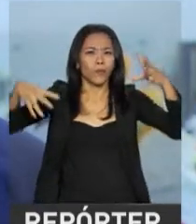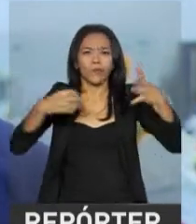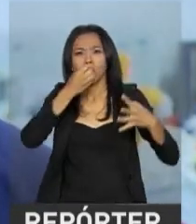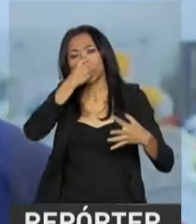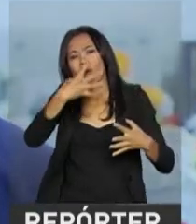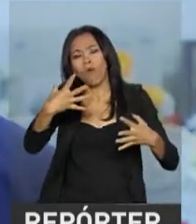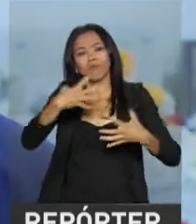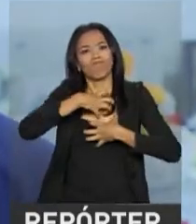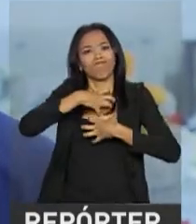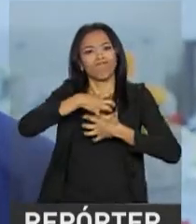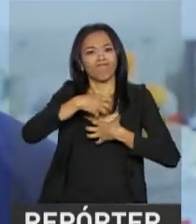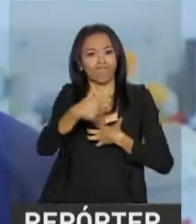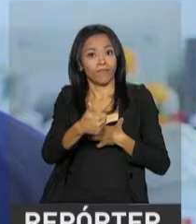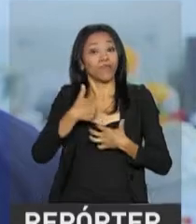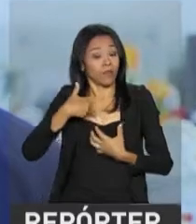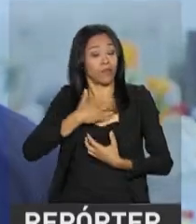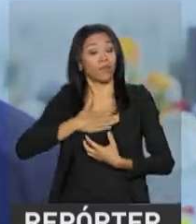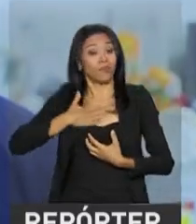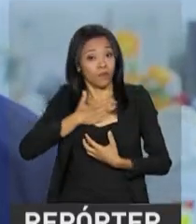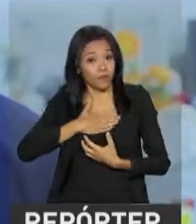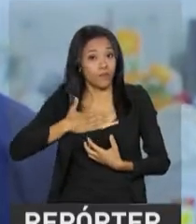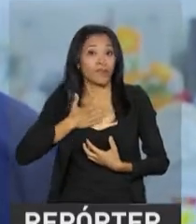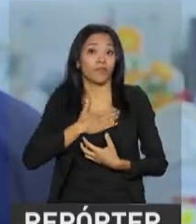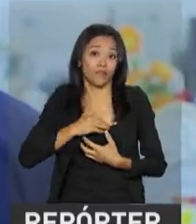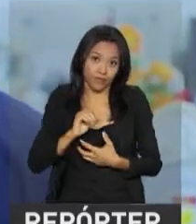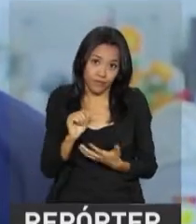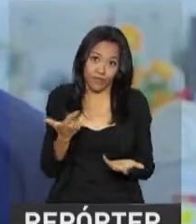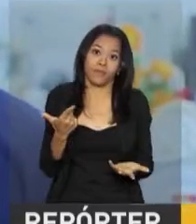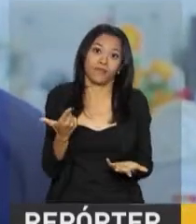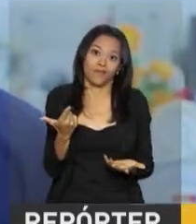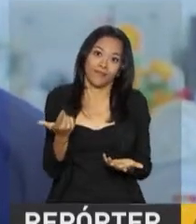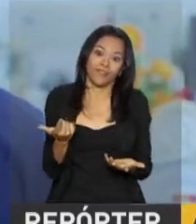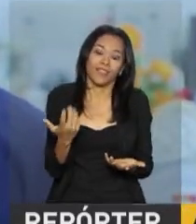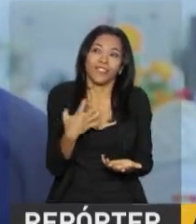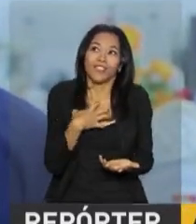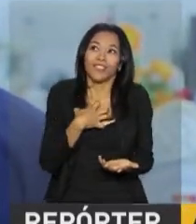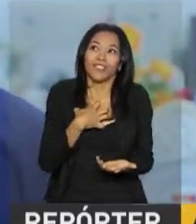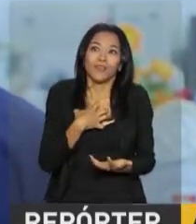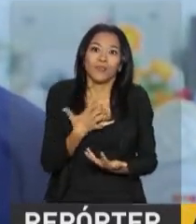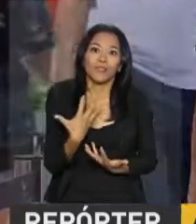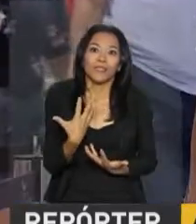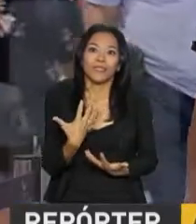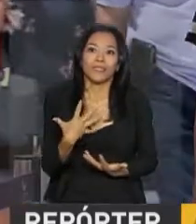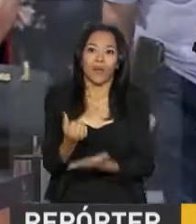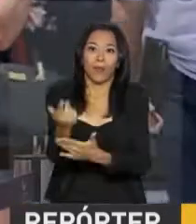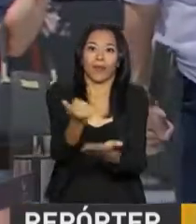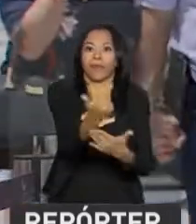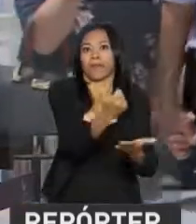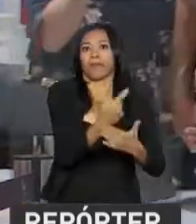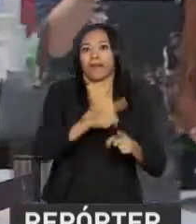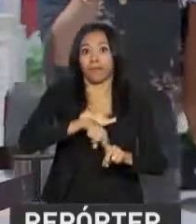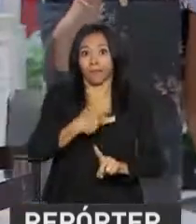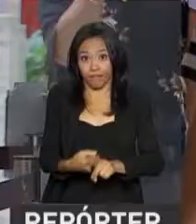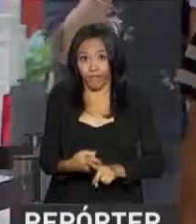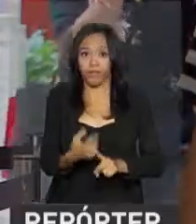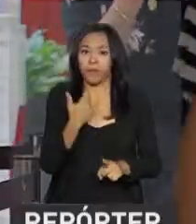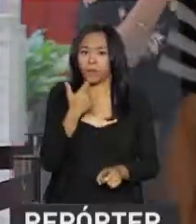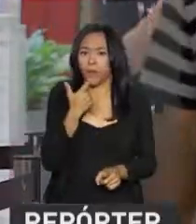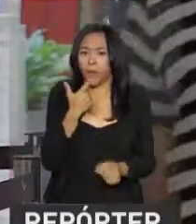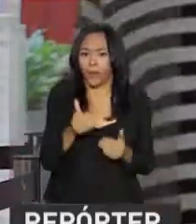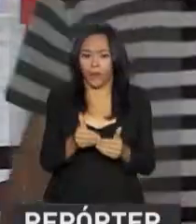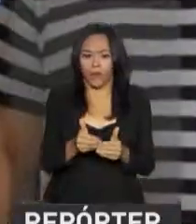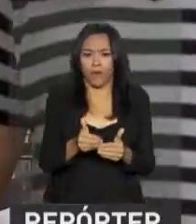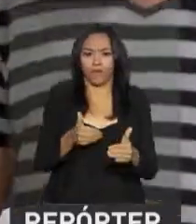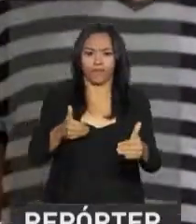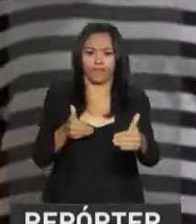bom, né? Então eu gosto muito e, lógico, convida a gente a comprar mais. Há poucos dias do Natal, os corredores